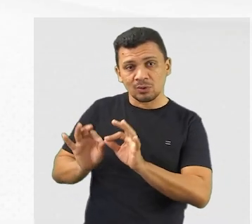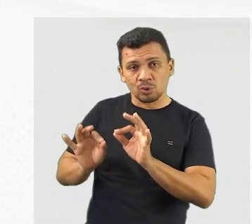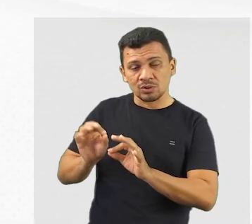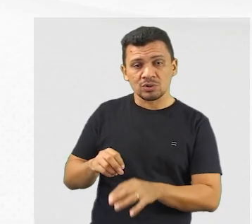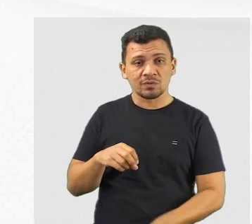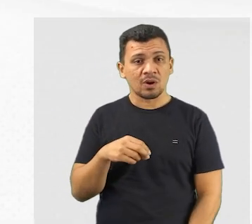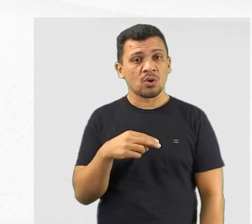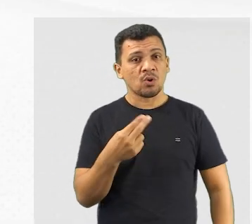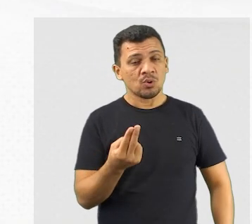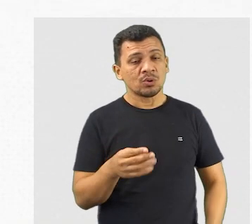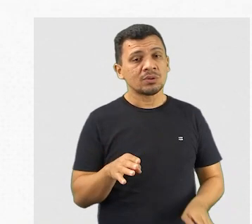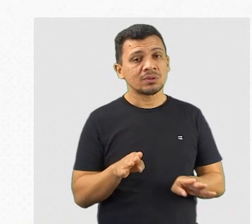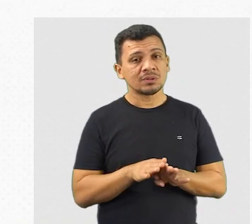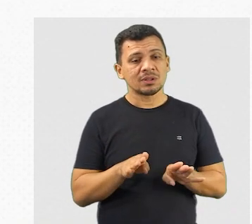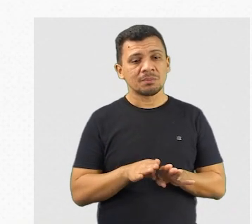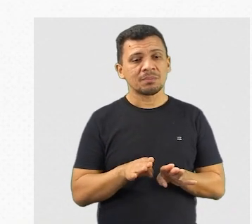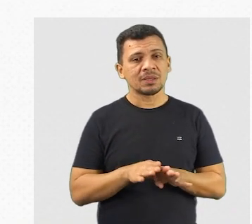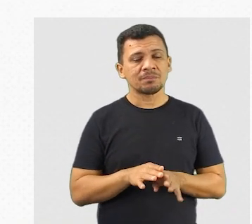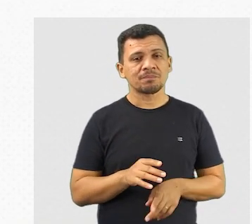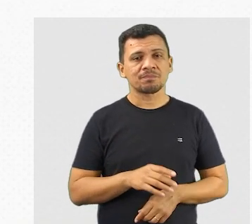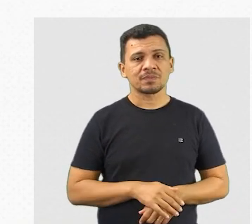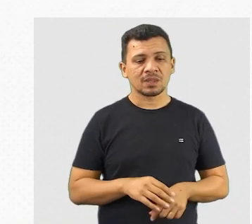para